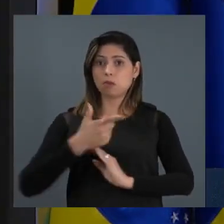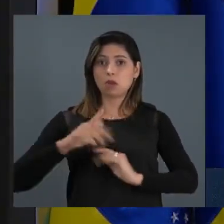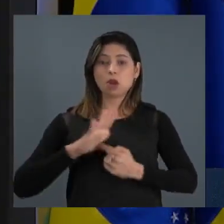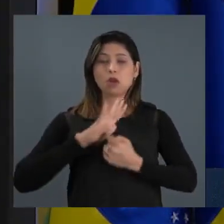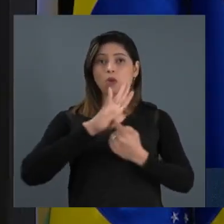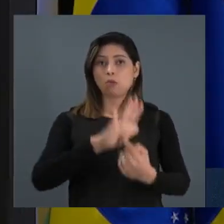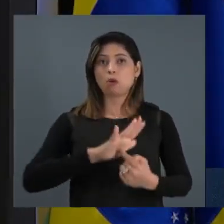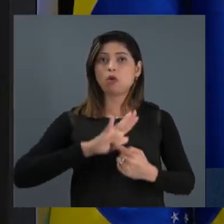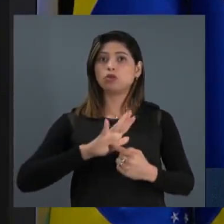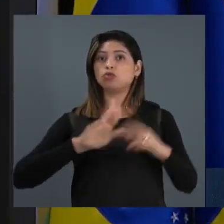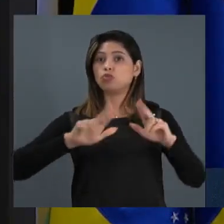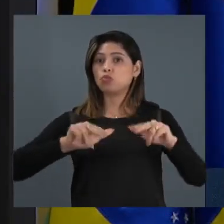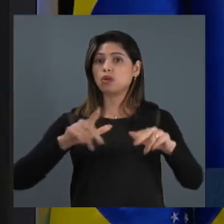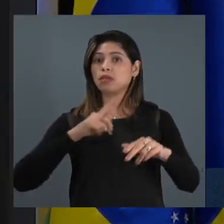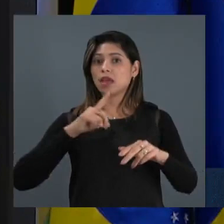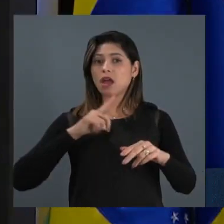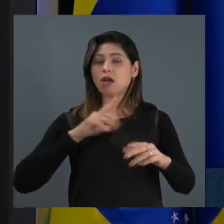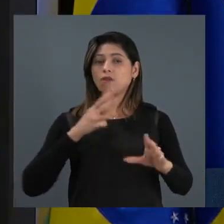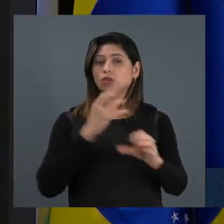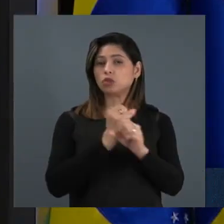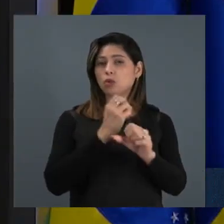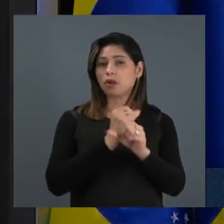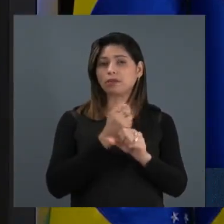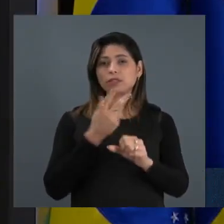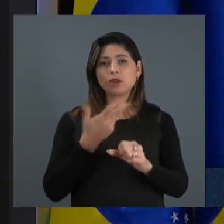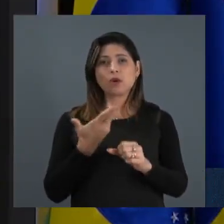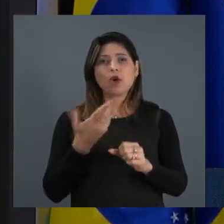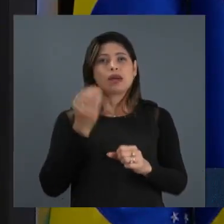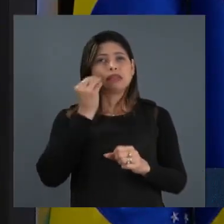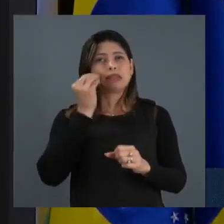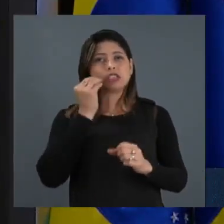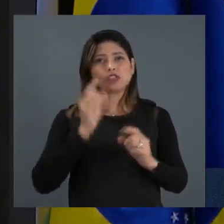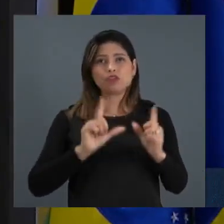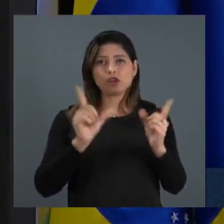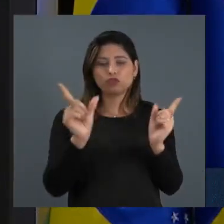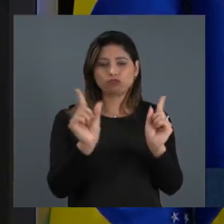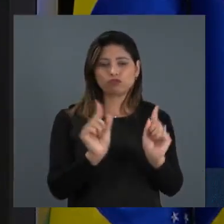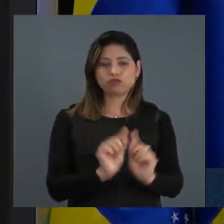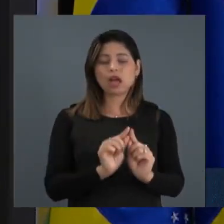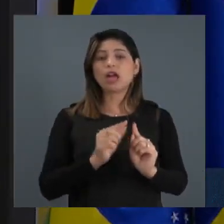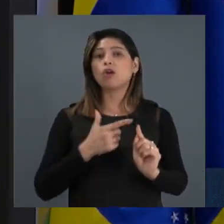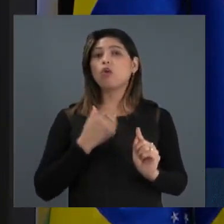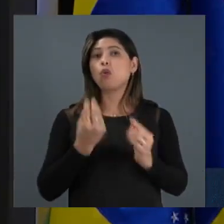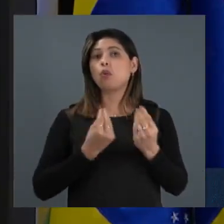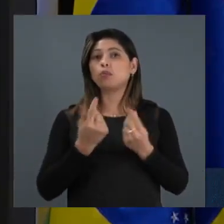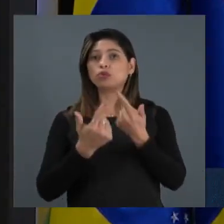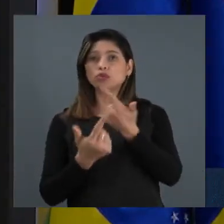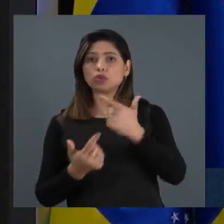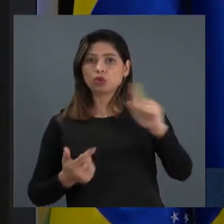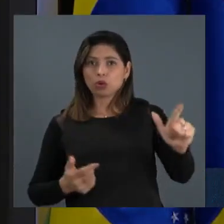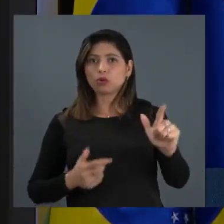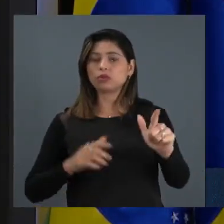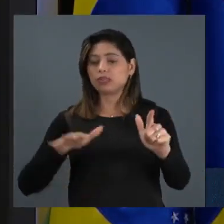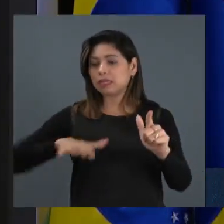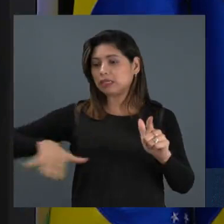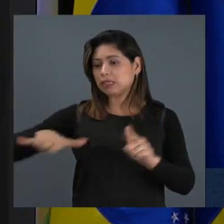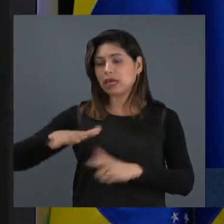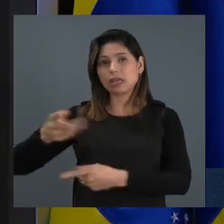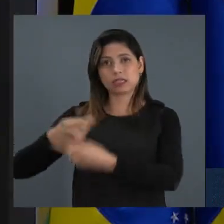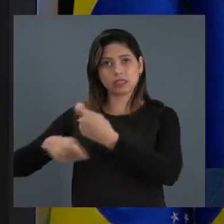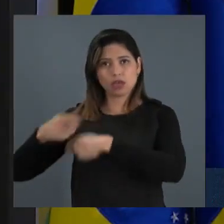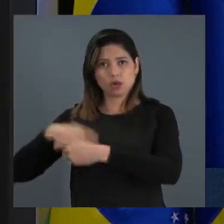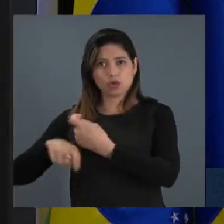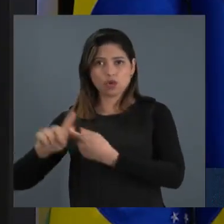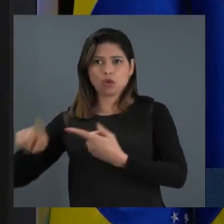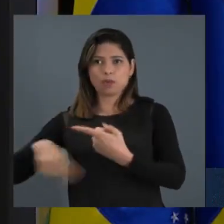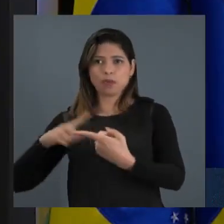eles nunca levam em conta a forte diminuição de receitas provenientes de outras atividades econômicas, como os